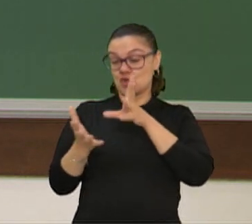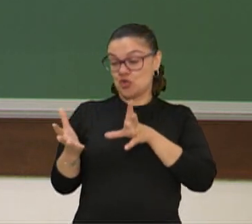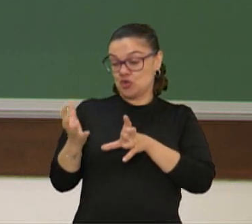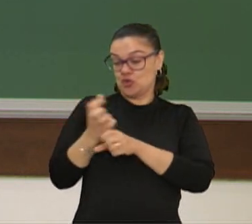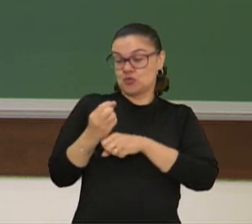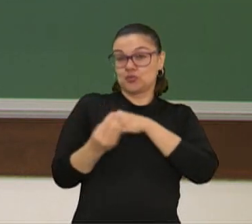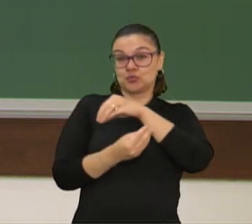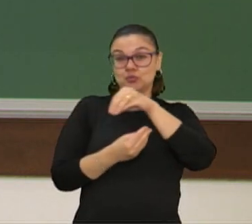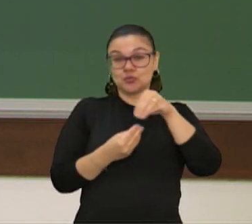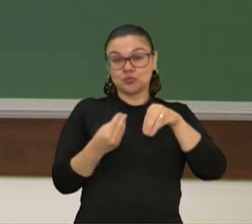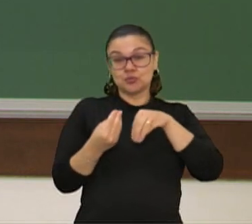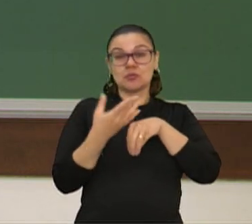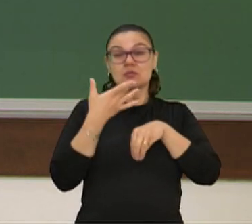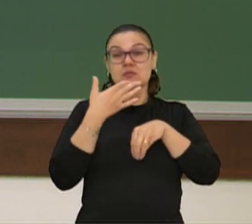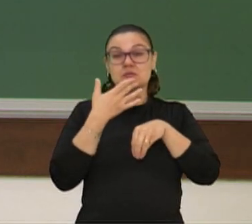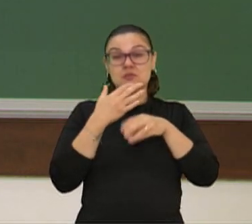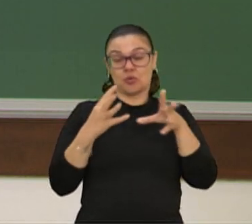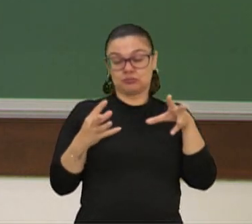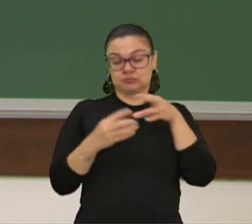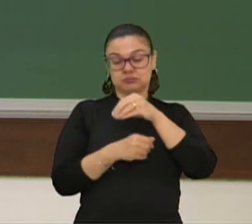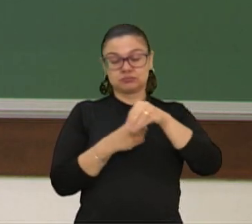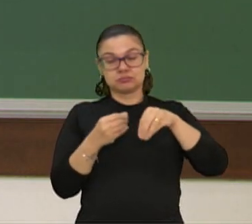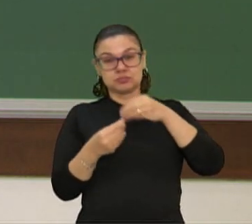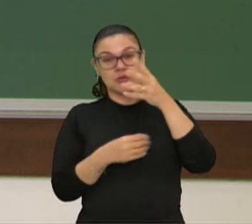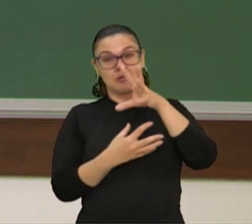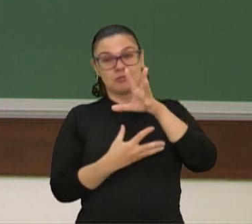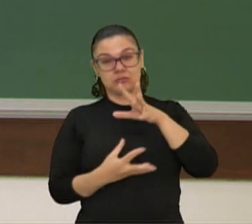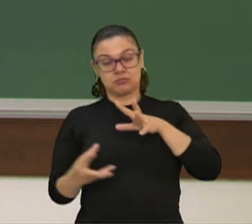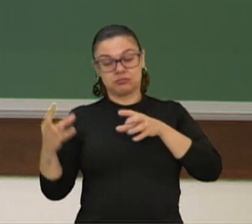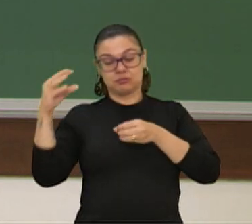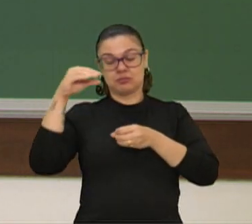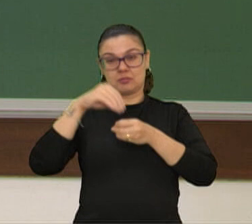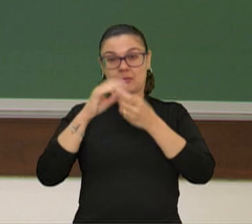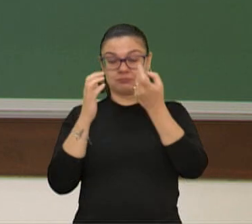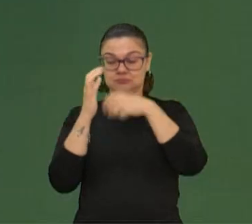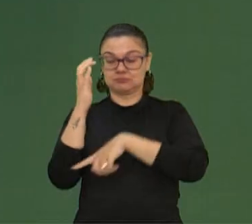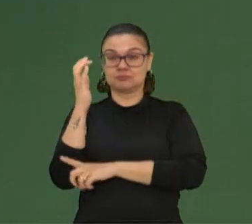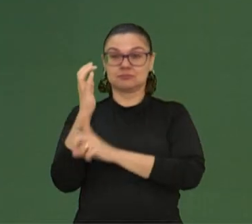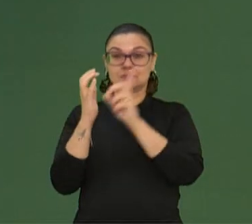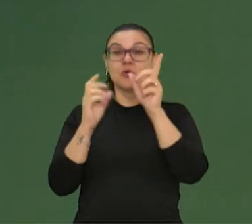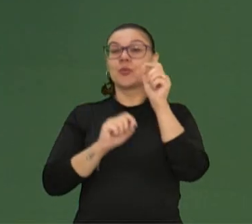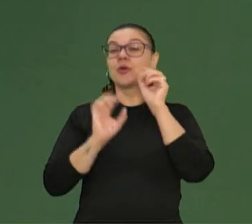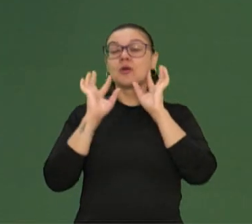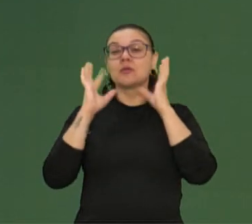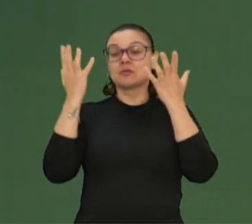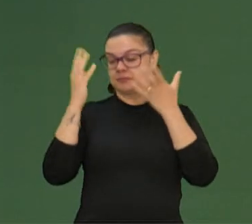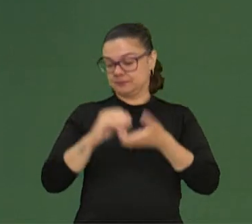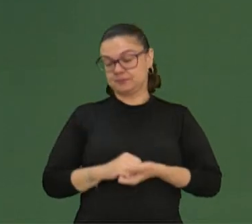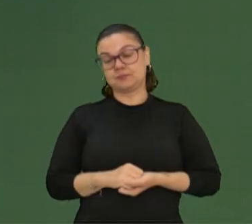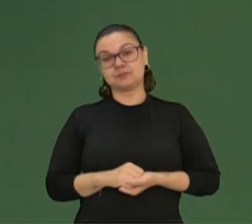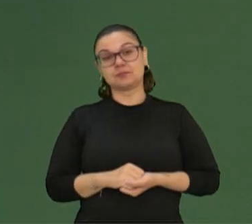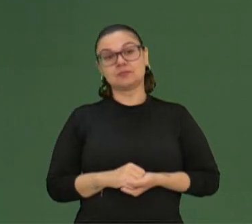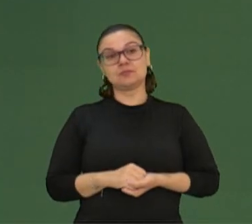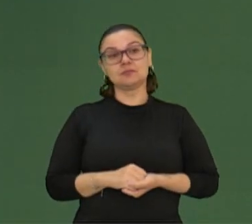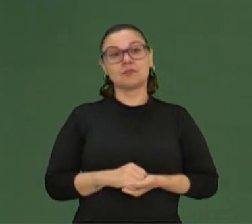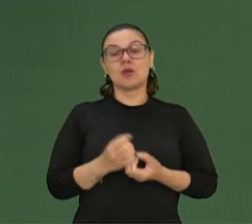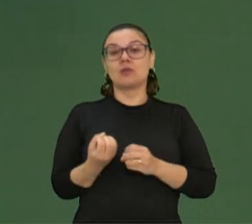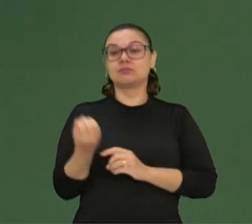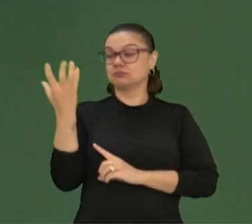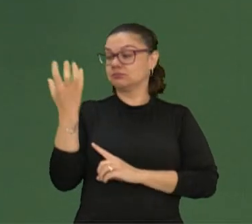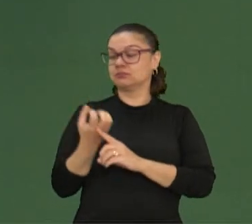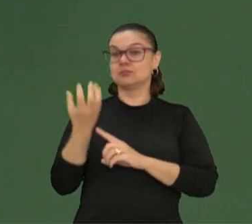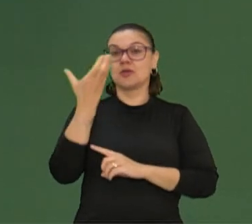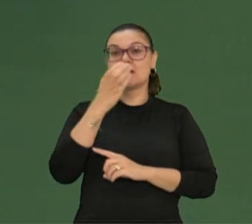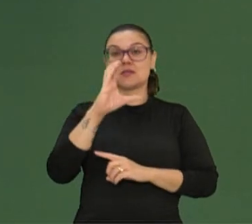Juntando todos esses pigmentos ao mesmo tempo e generalizando para a fotossíntese, gente, o que que acontece? Taxa de liberação de